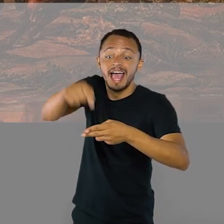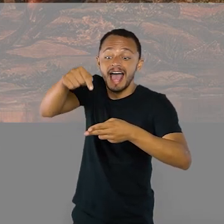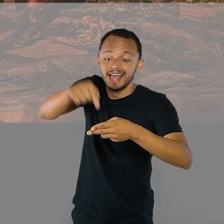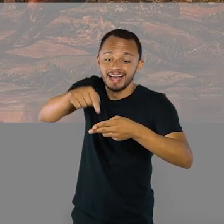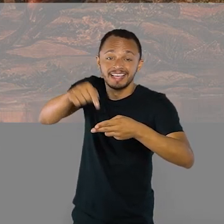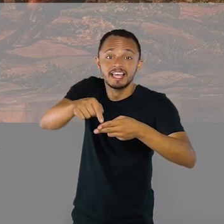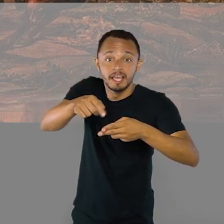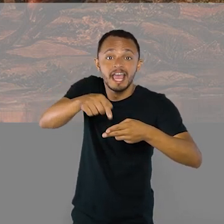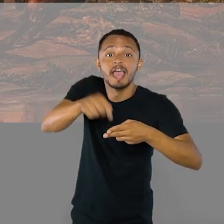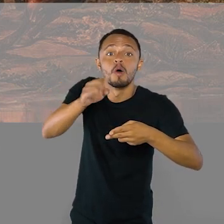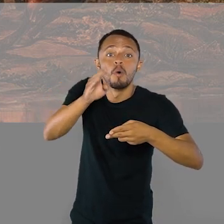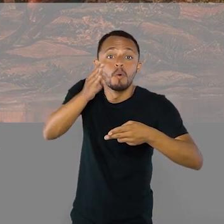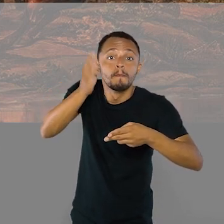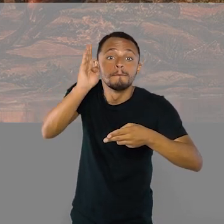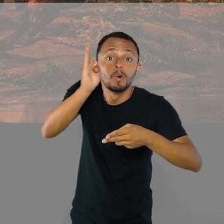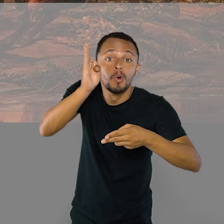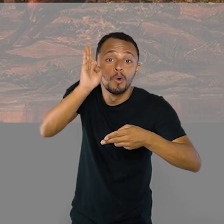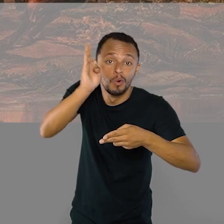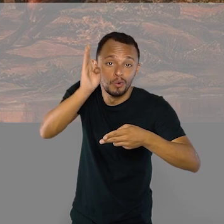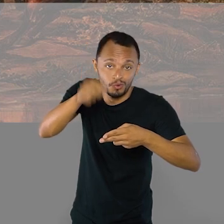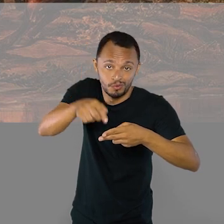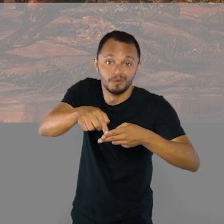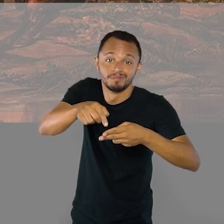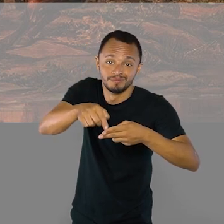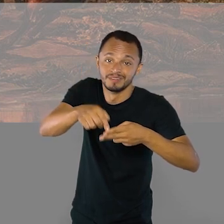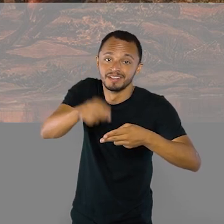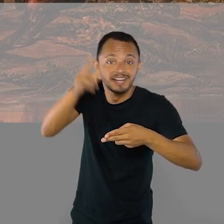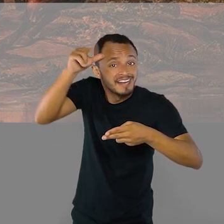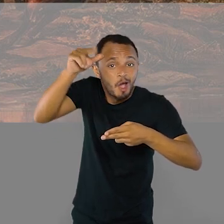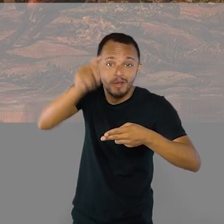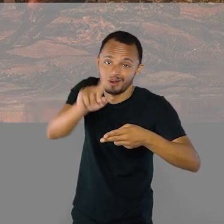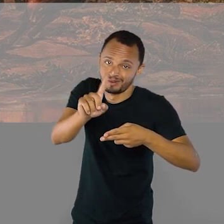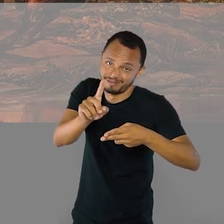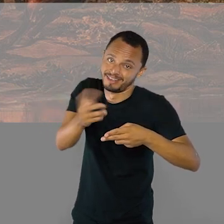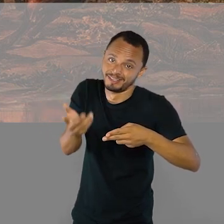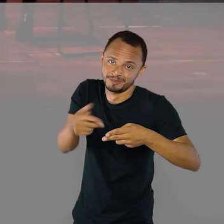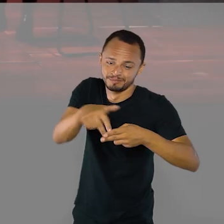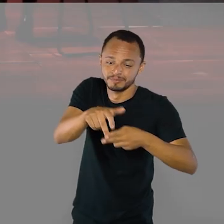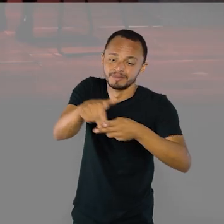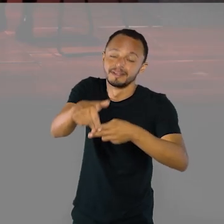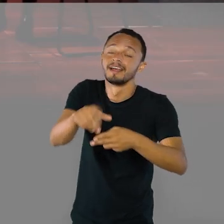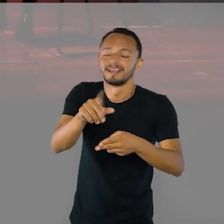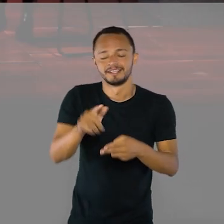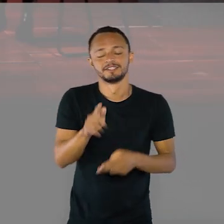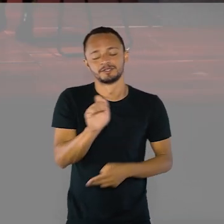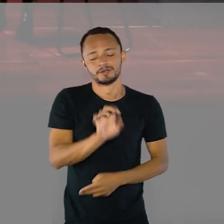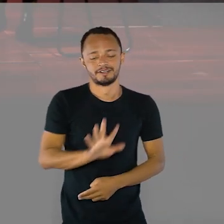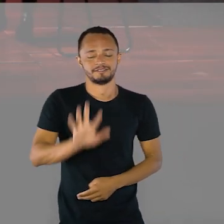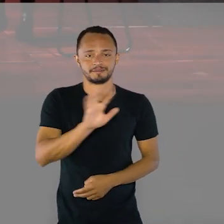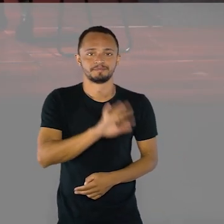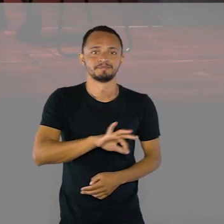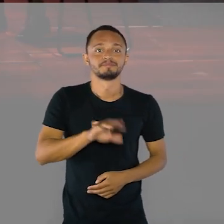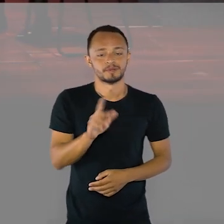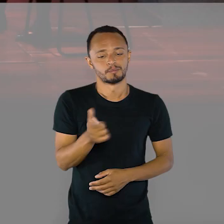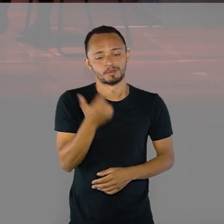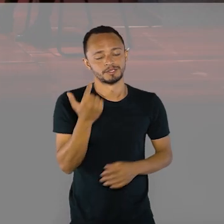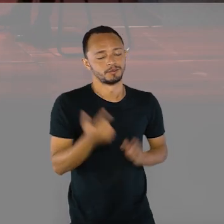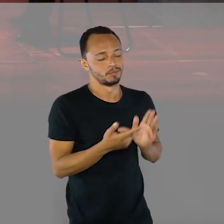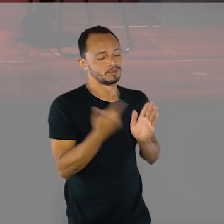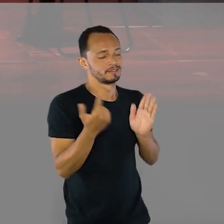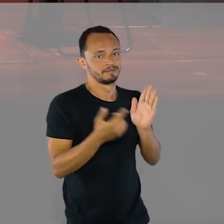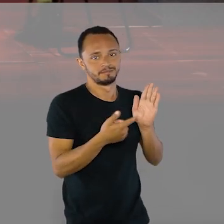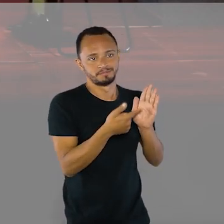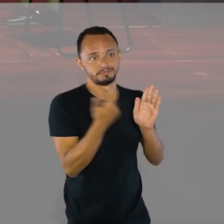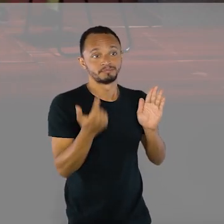da nação eu sacrifico a natureza. Pode ir lá, a geografia, pode virar. Há alguns elementos que eu gostaria